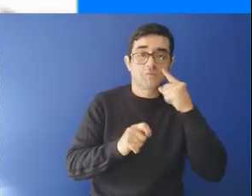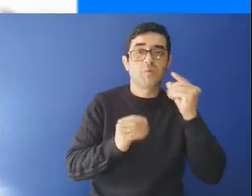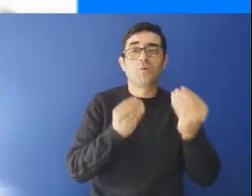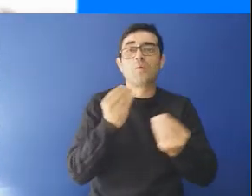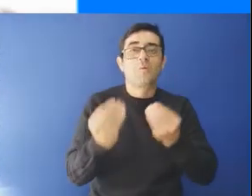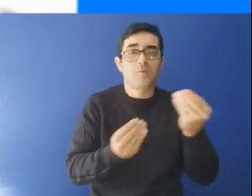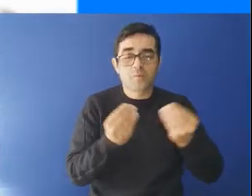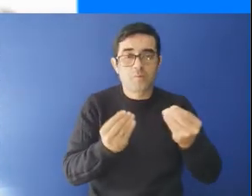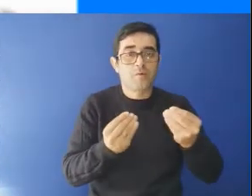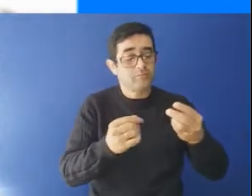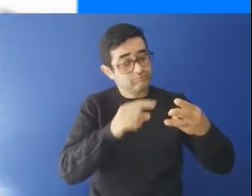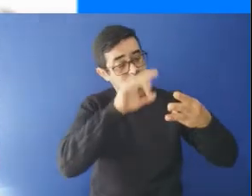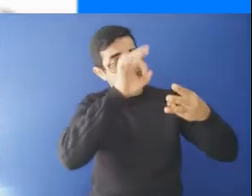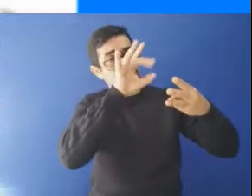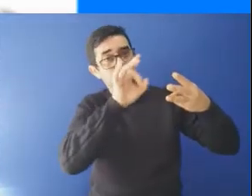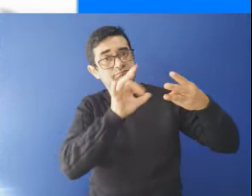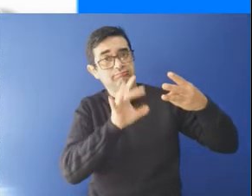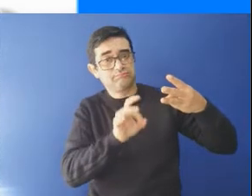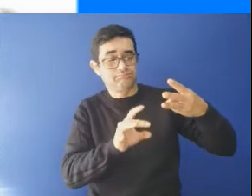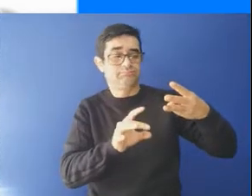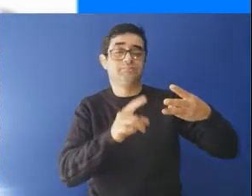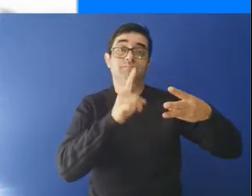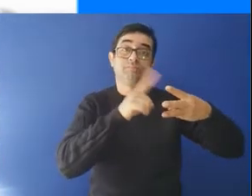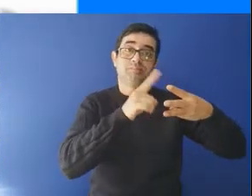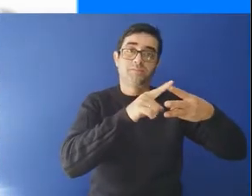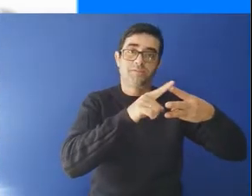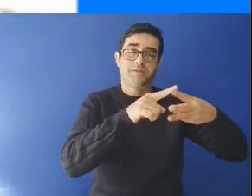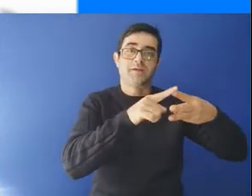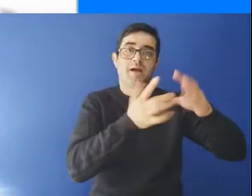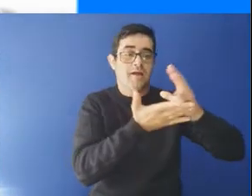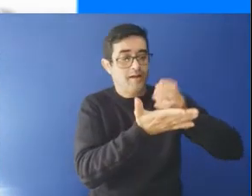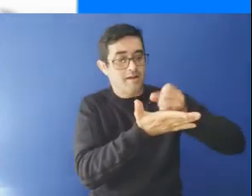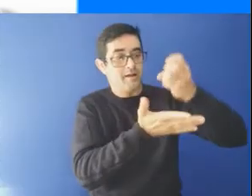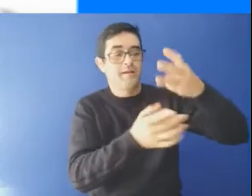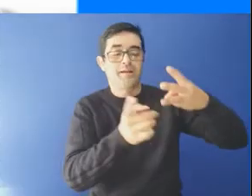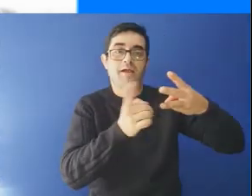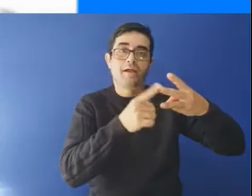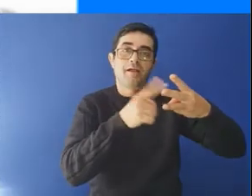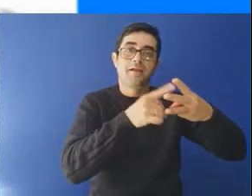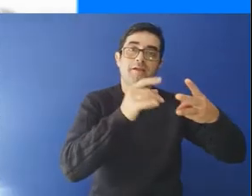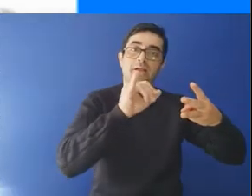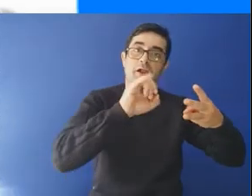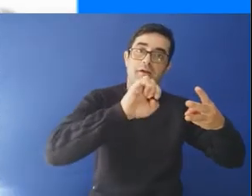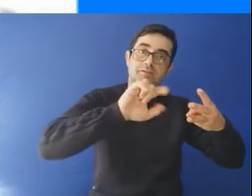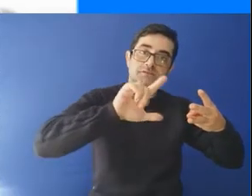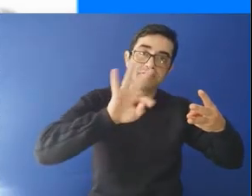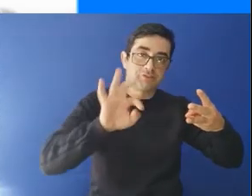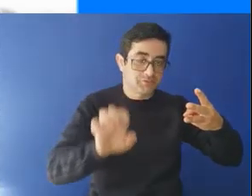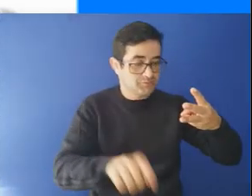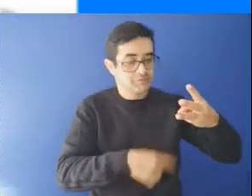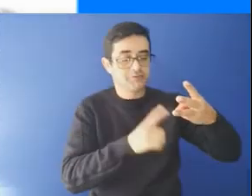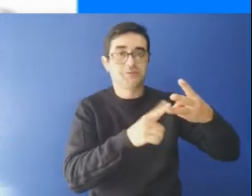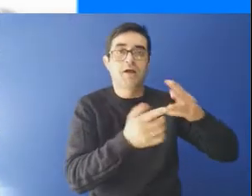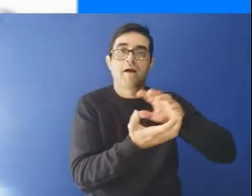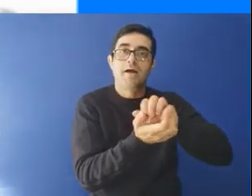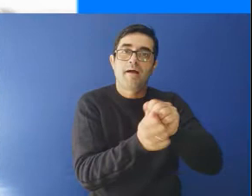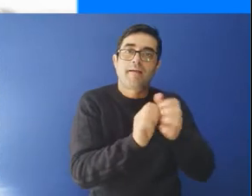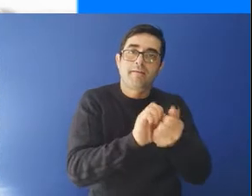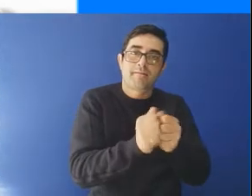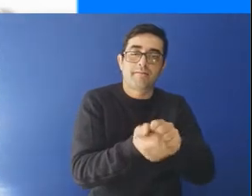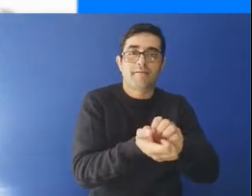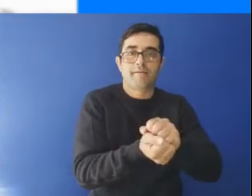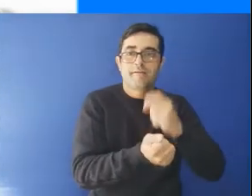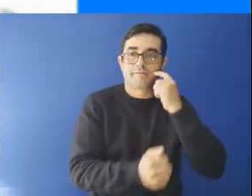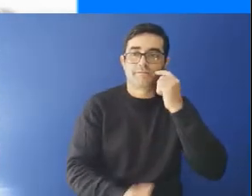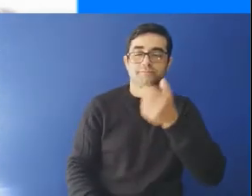pode ser classificado tanto nesses extremos, argila, silt e areia, como também areia argiloso, argilo arenoso,